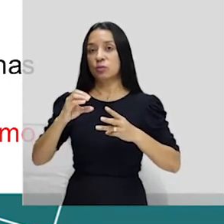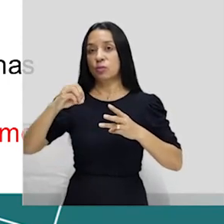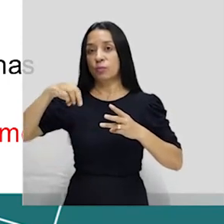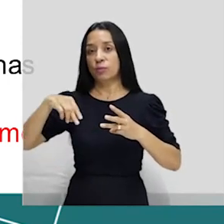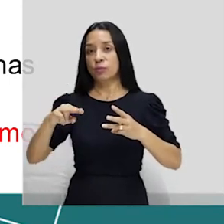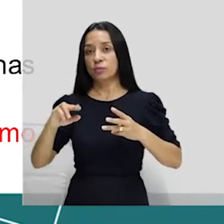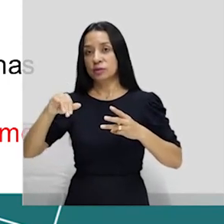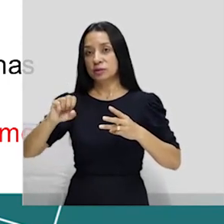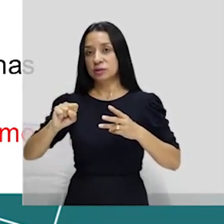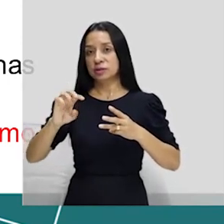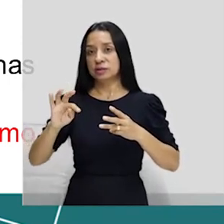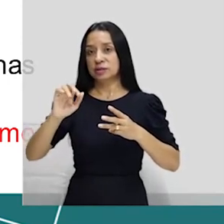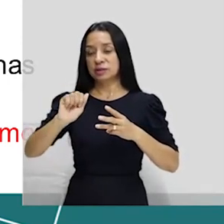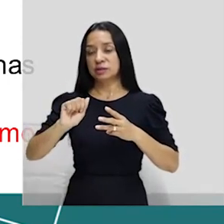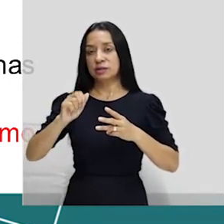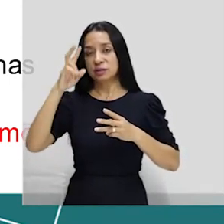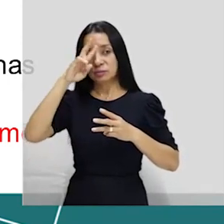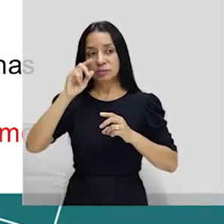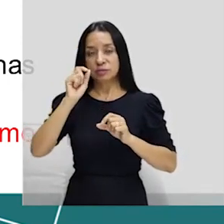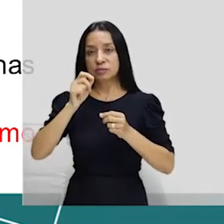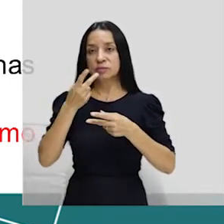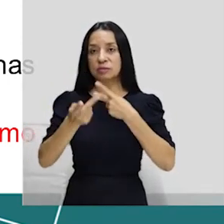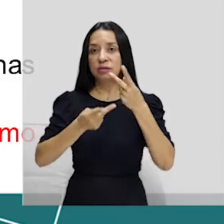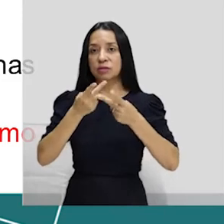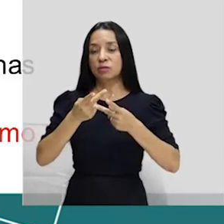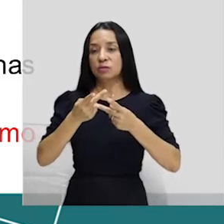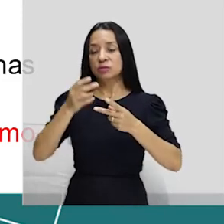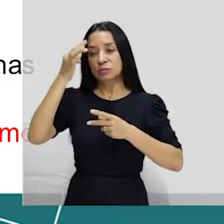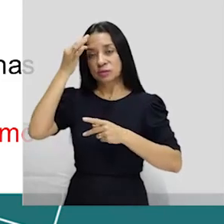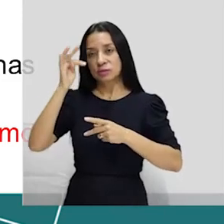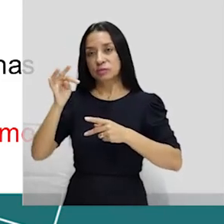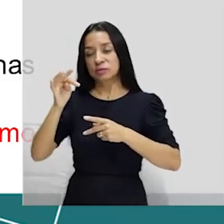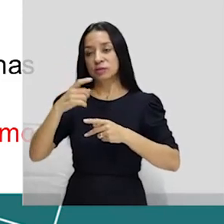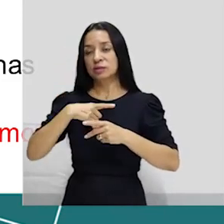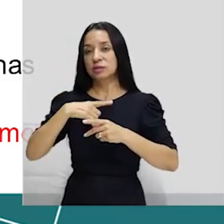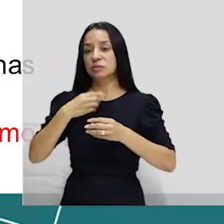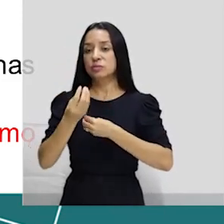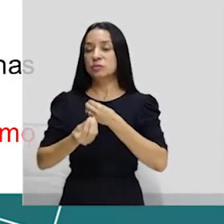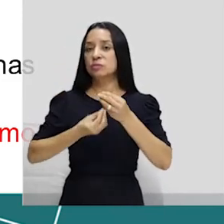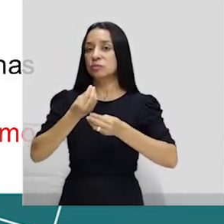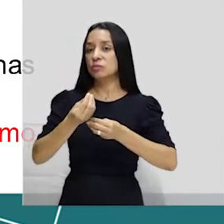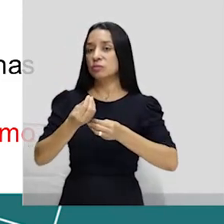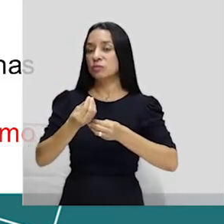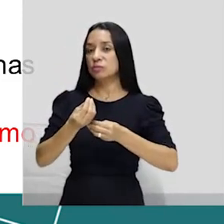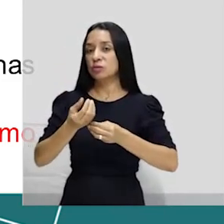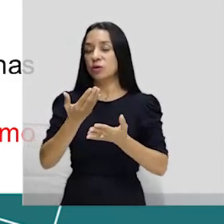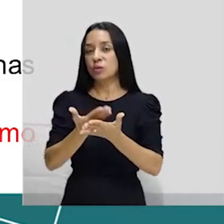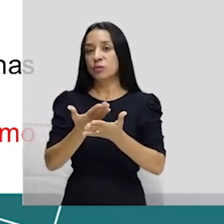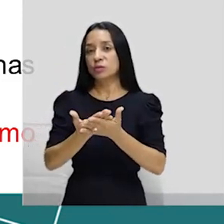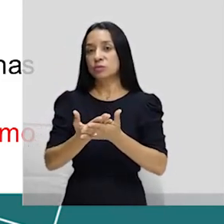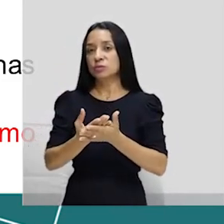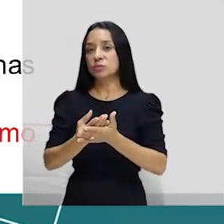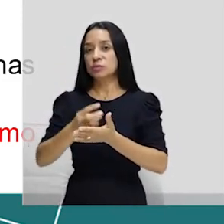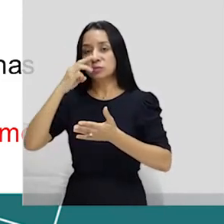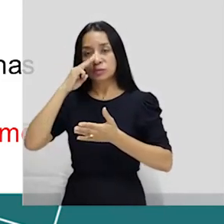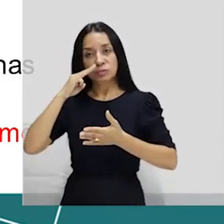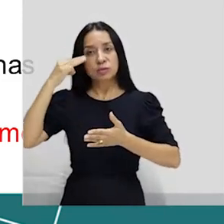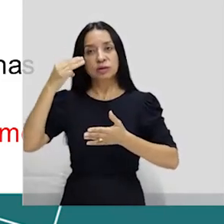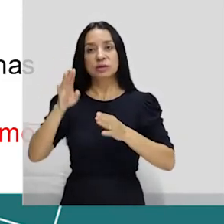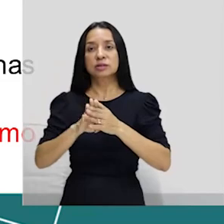capitalista é um sistema econômico, né, que vai aí se transformando no decorrer da história, que é o que o texto está querendo te dizer, né? E aí ele continua.